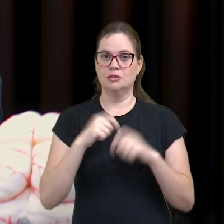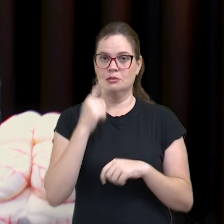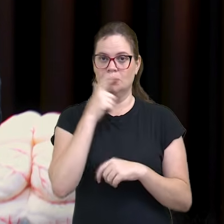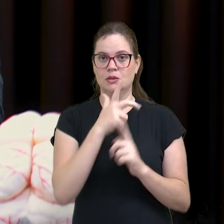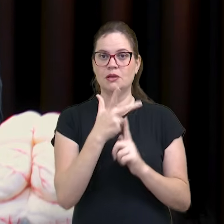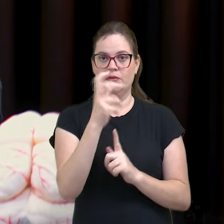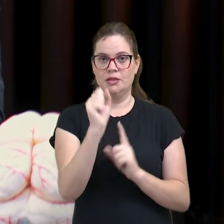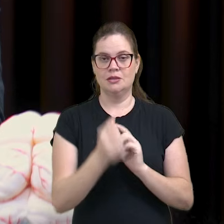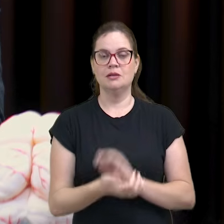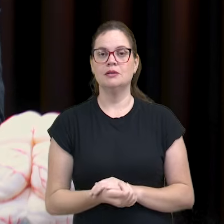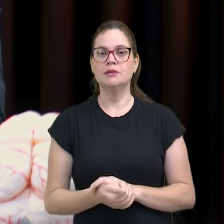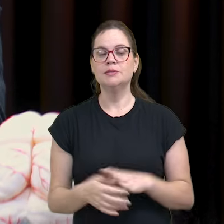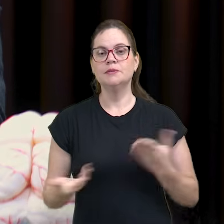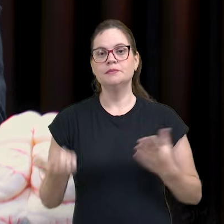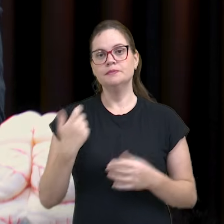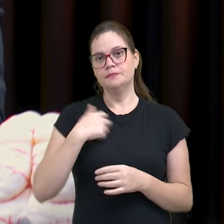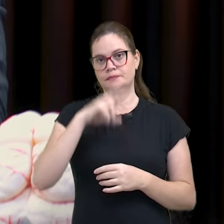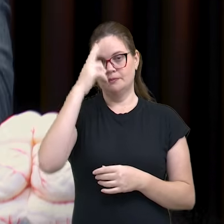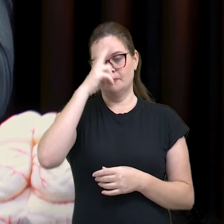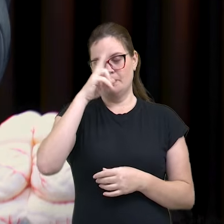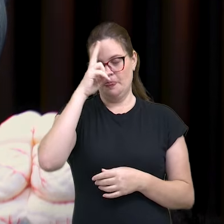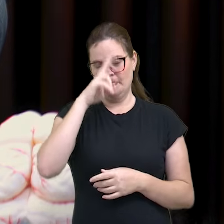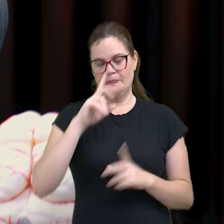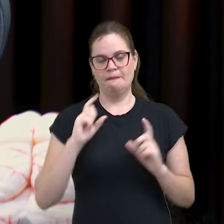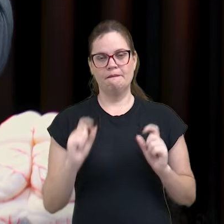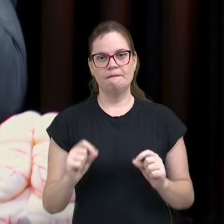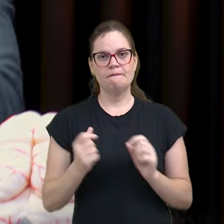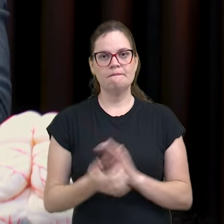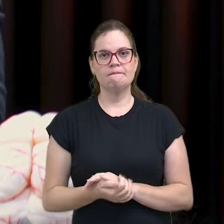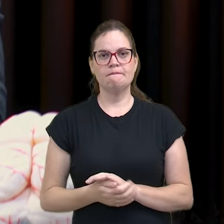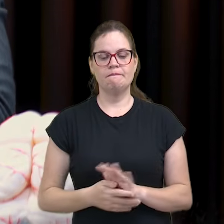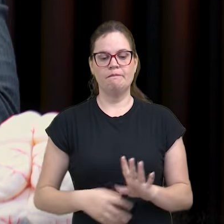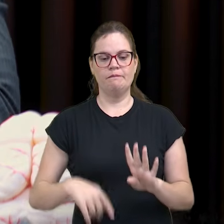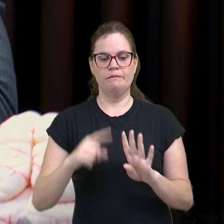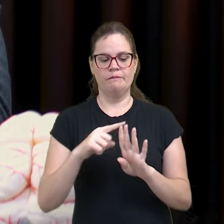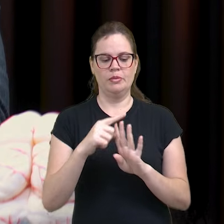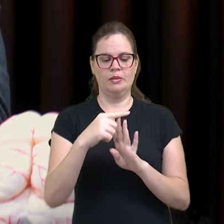Senhor para as nossas vidas. Então, entrando aqui